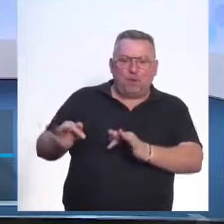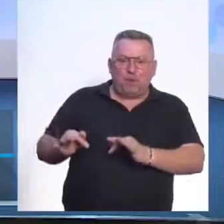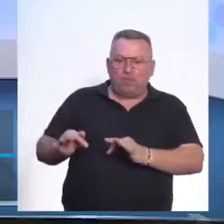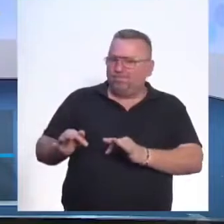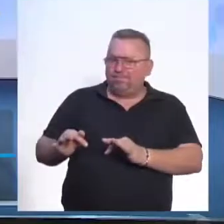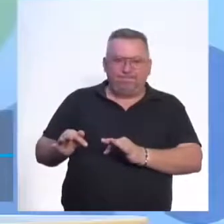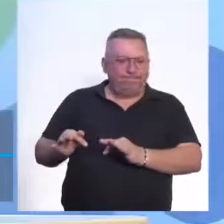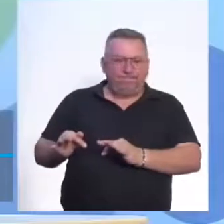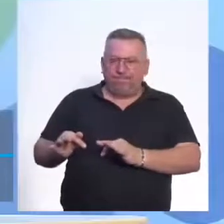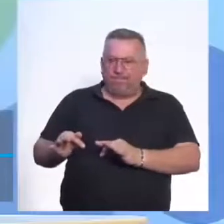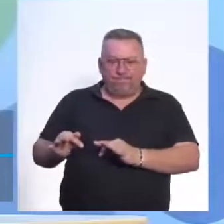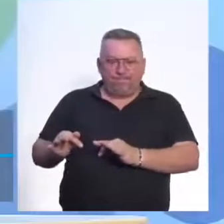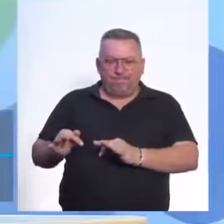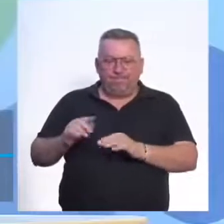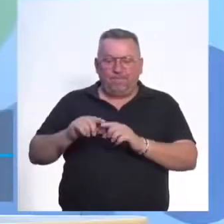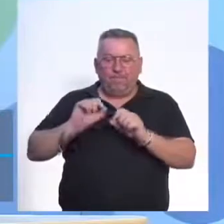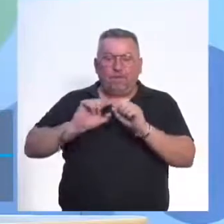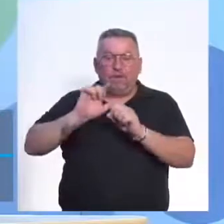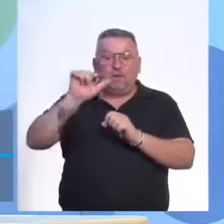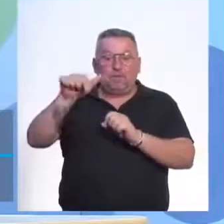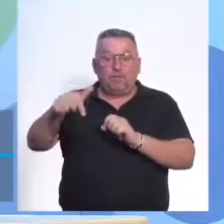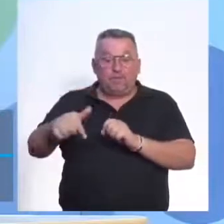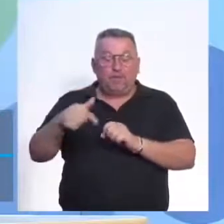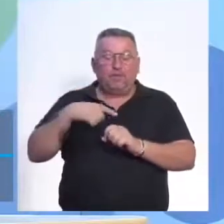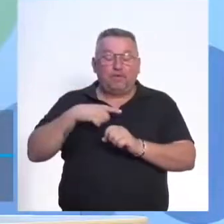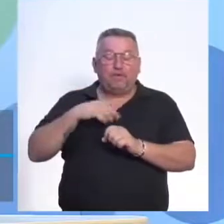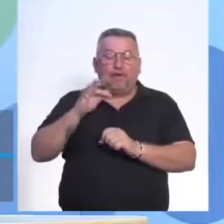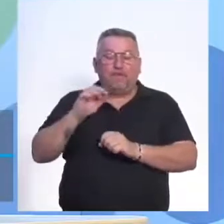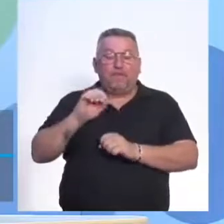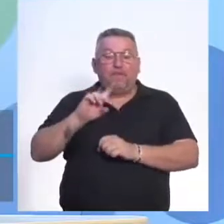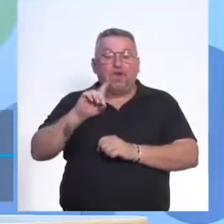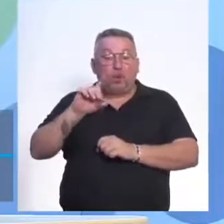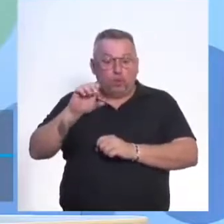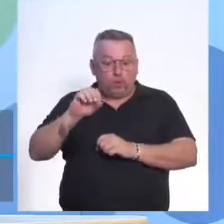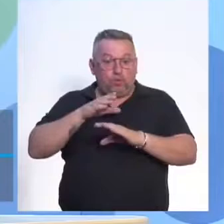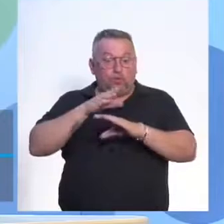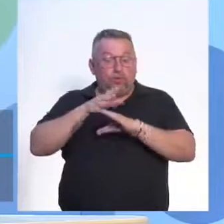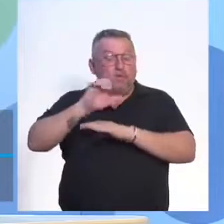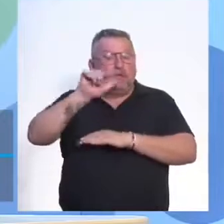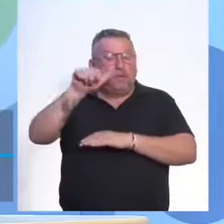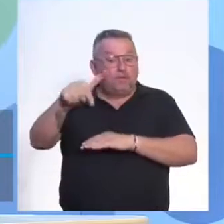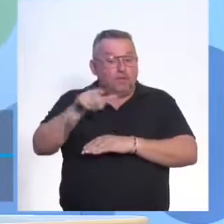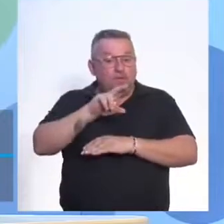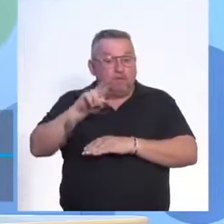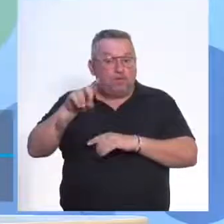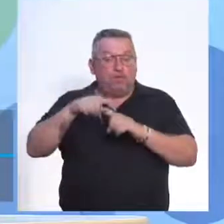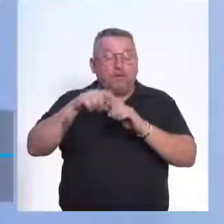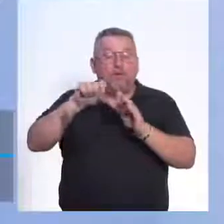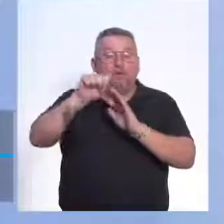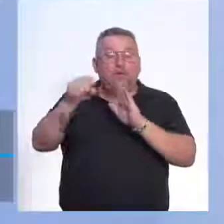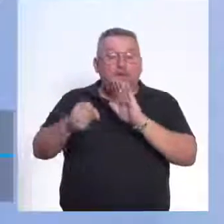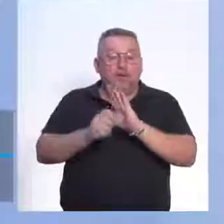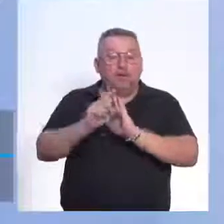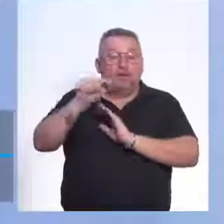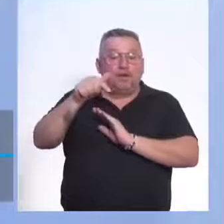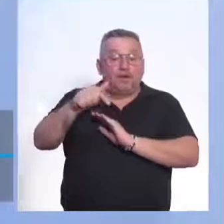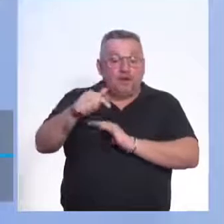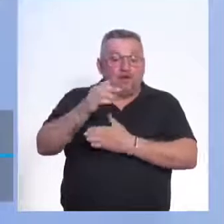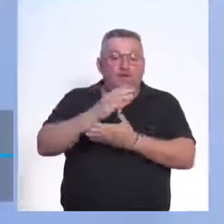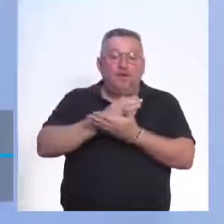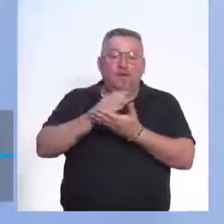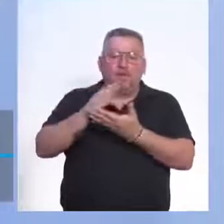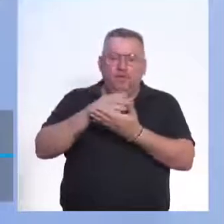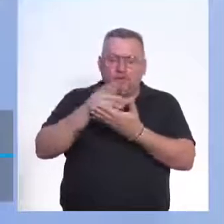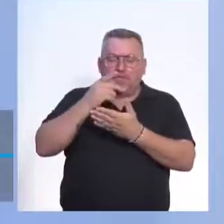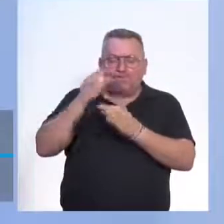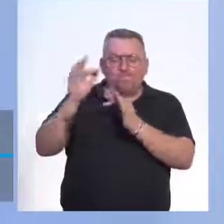tá. O conceito veio depois, a ideia de feudalismo, do período feudal veio depois. Ah, lá no século XVII, que é aí que eles começaram a chamar